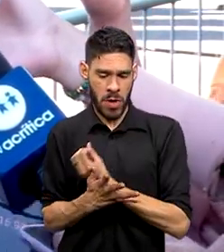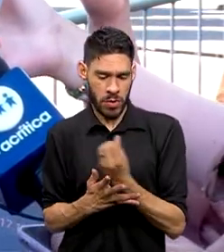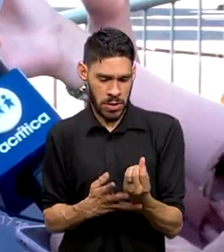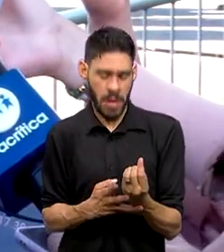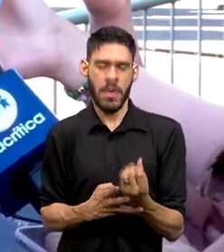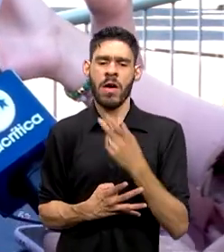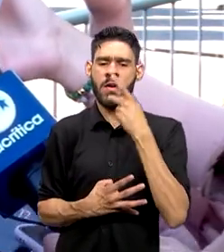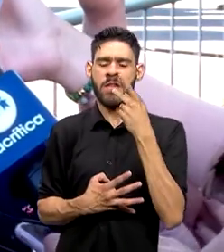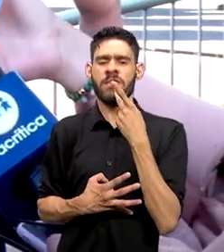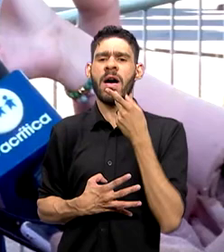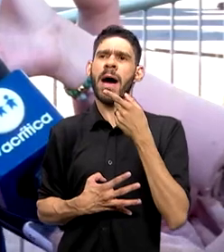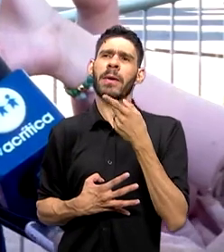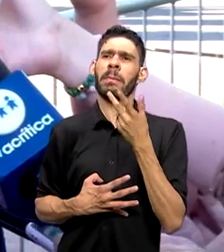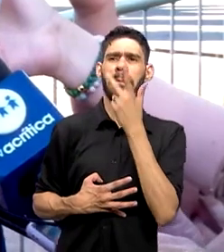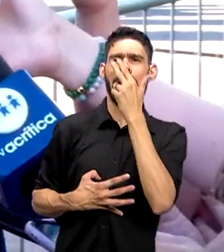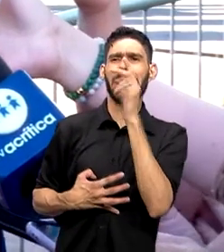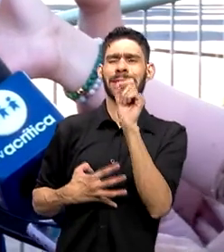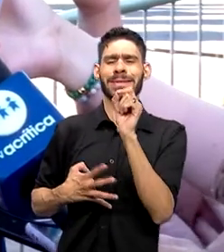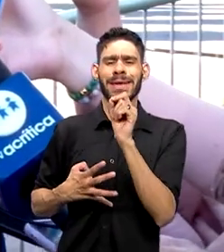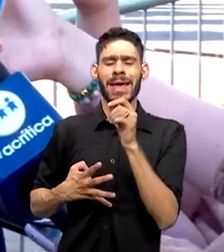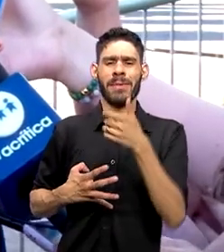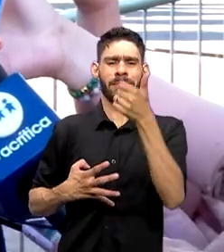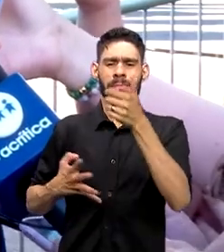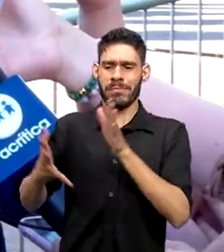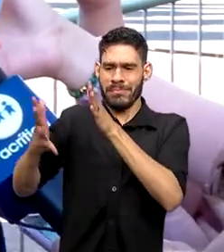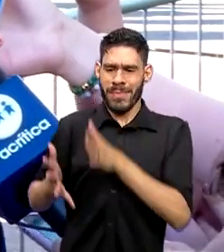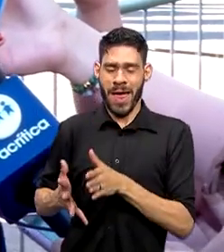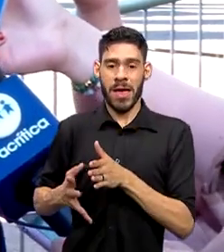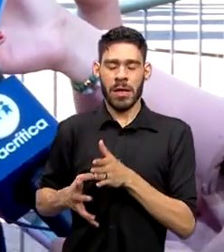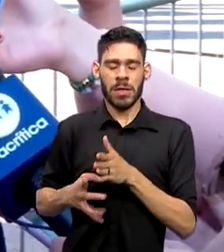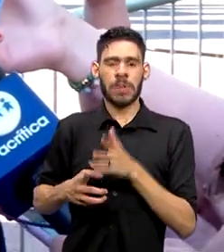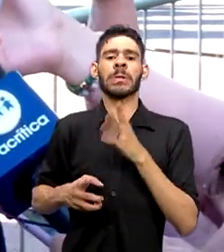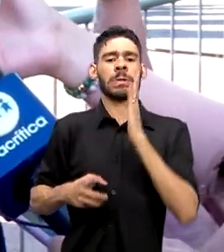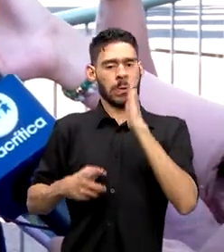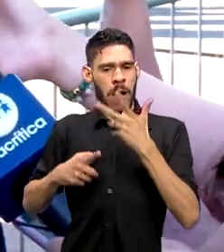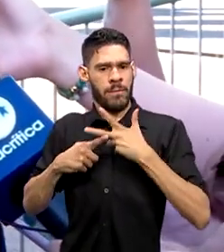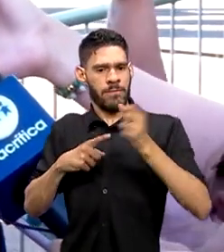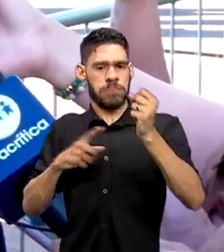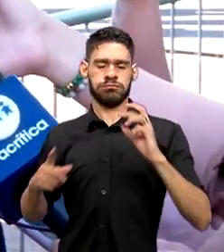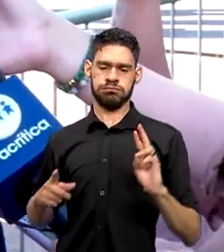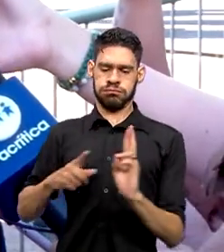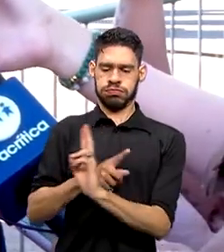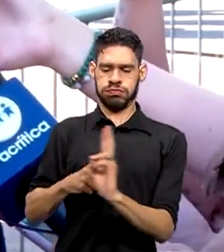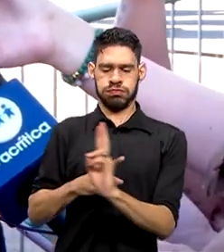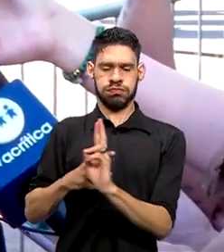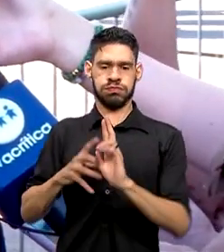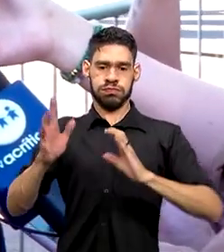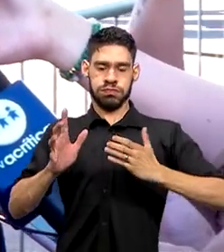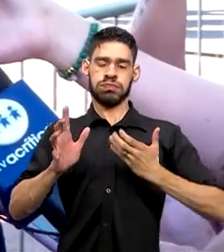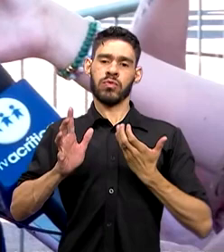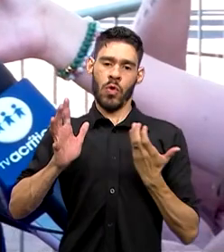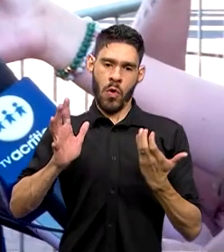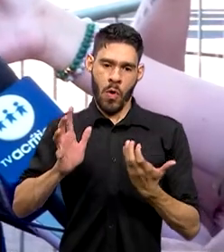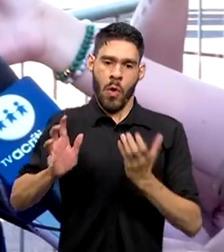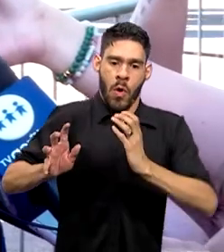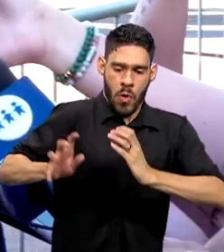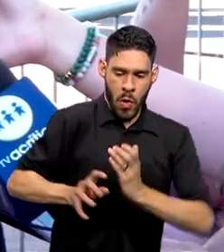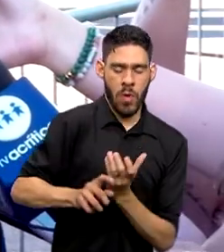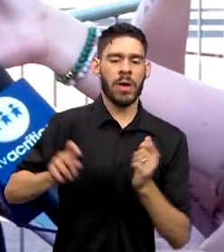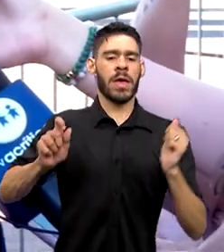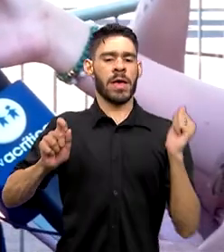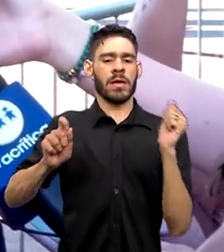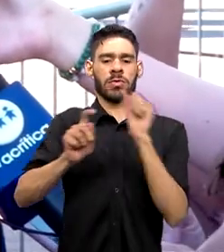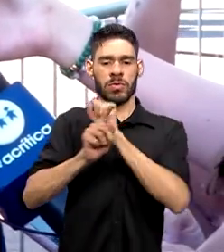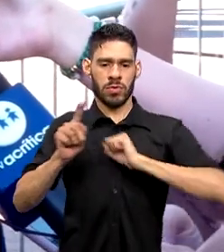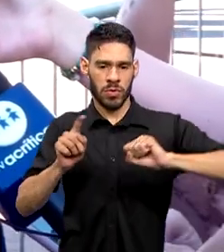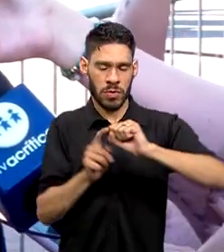é como se fosse o primeiro turno do campeonato, a gente vem sendo vitorioso nessa relação com o Congresso Nacional e com a sociedade para colocar o Brasil no